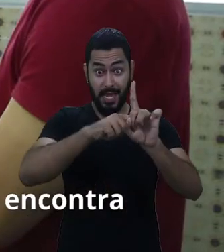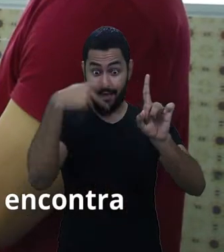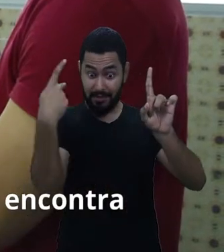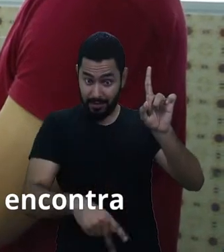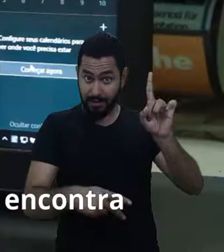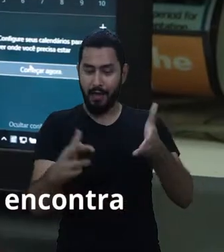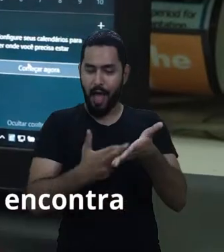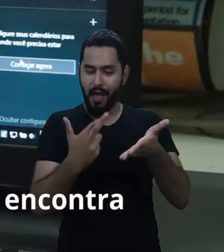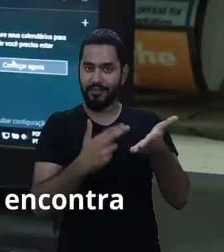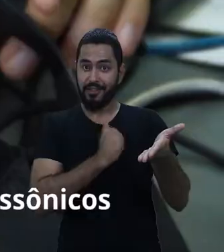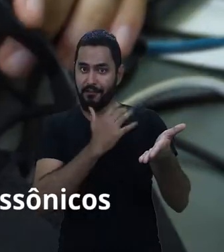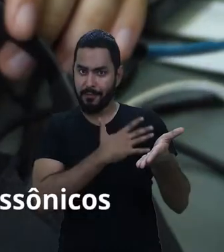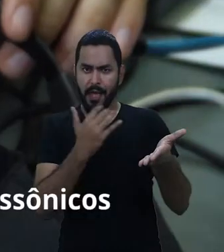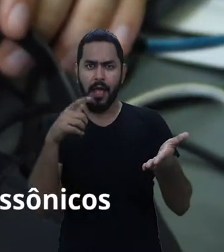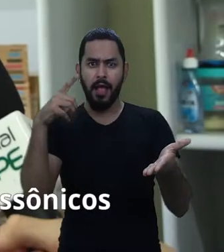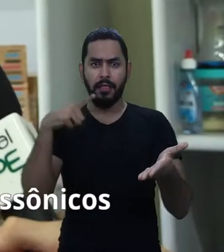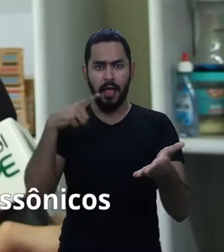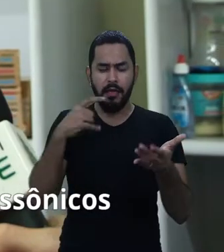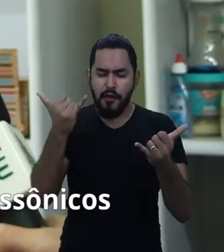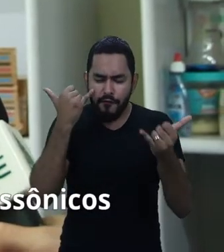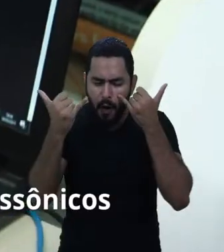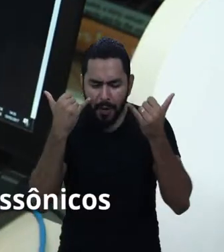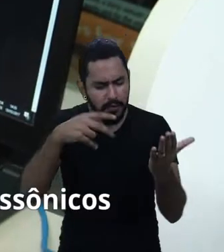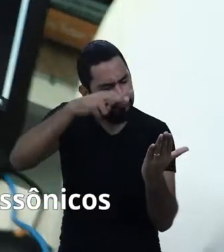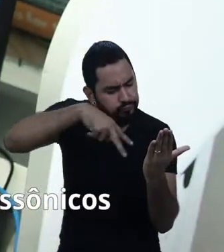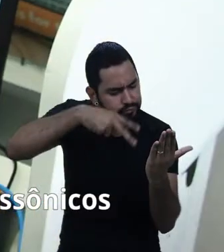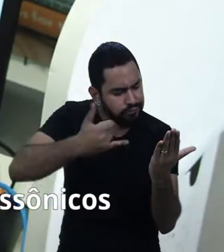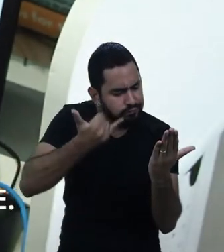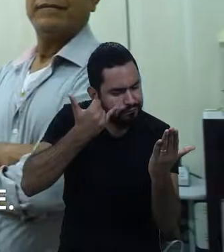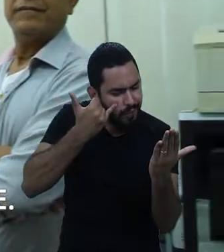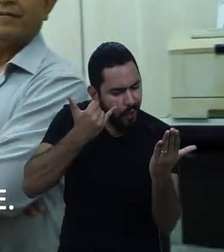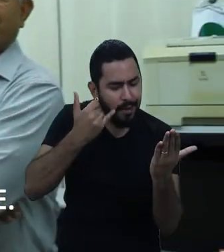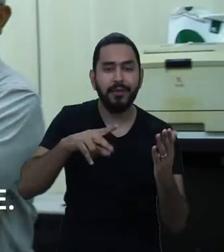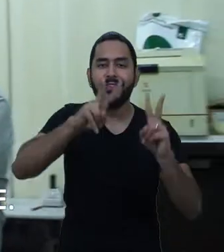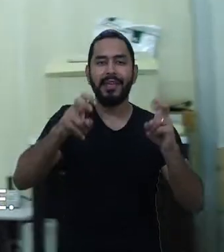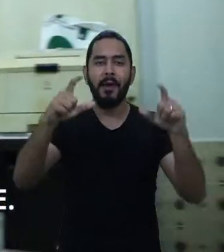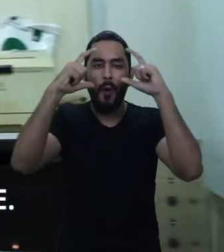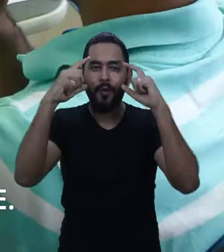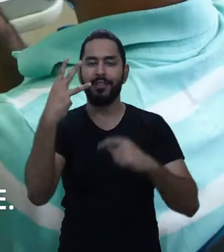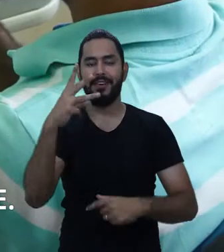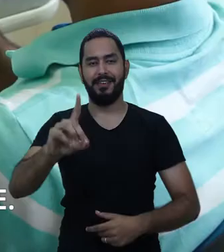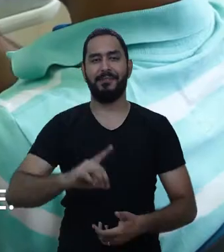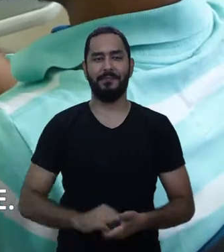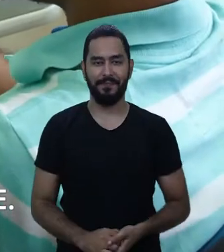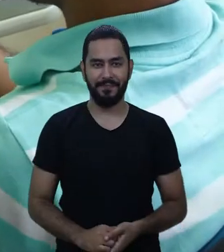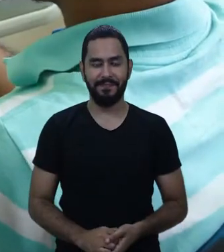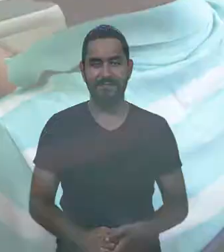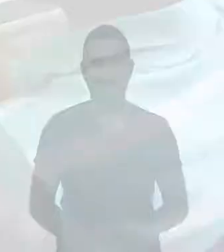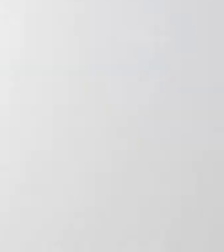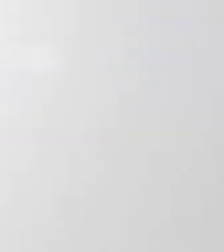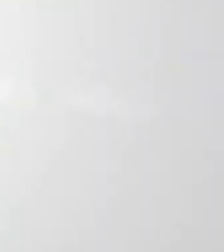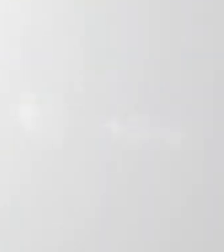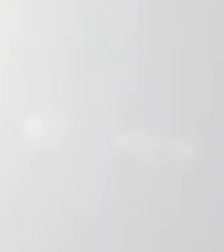revista IFPE, você encontra mais informações sobre os óculos ultrassônicos criados pelos estudantes do IFPE.